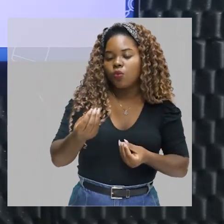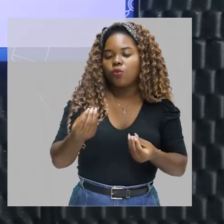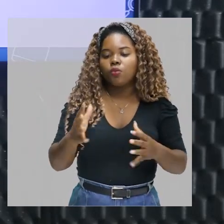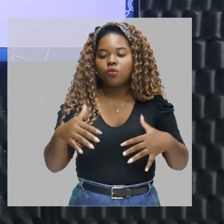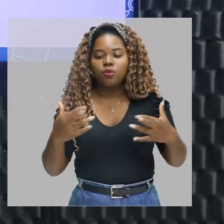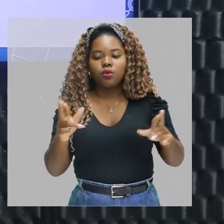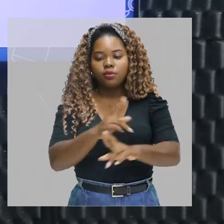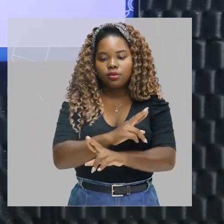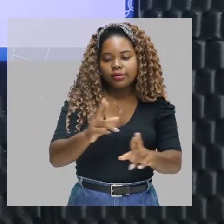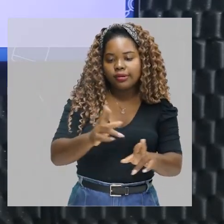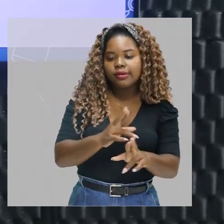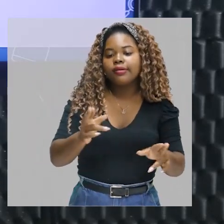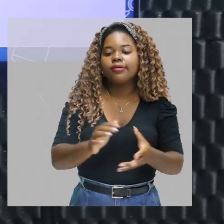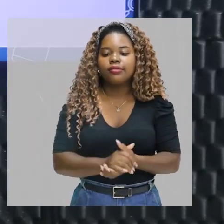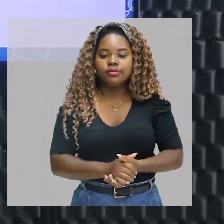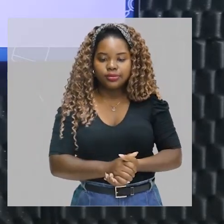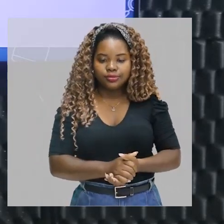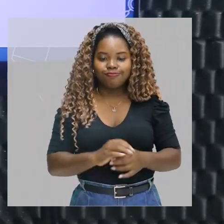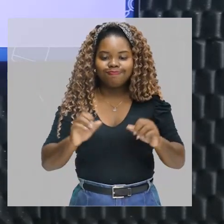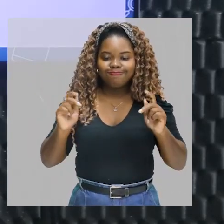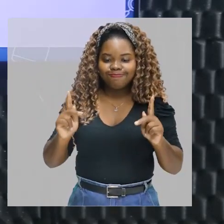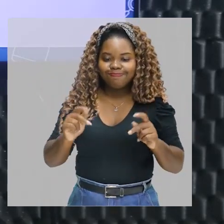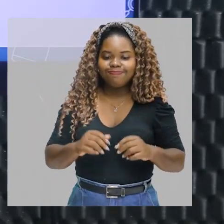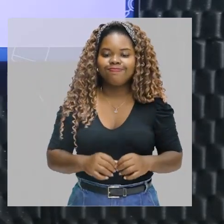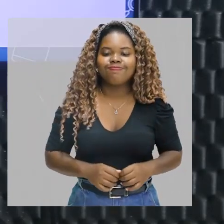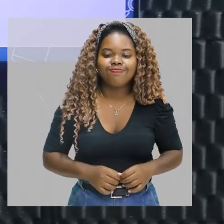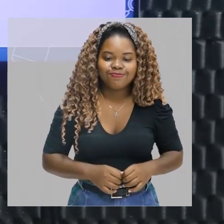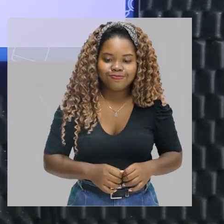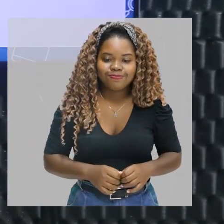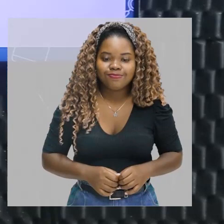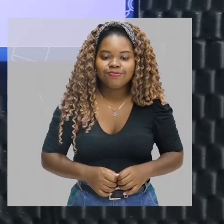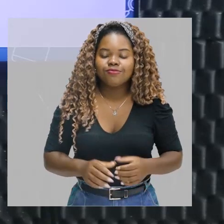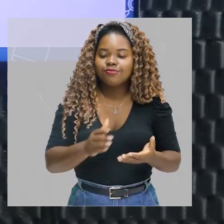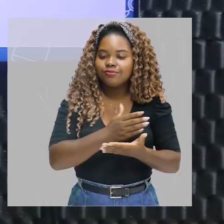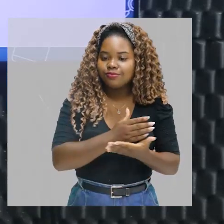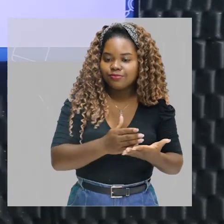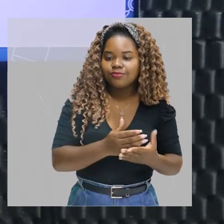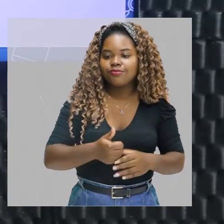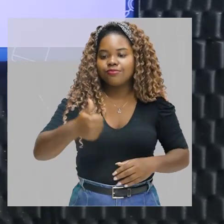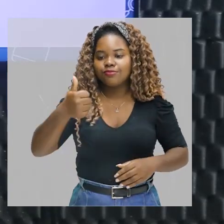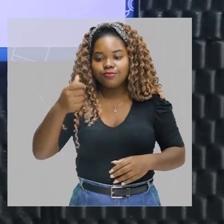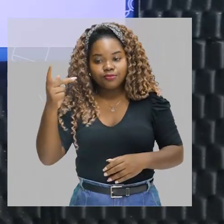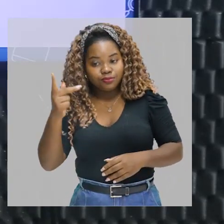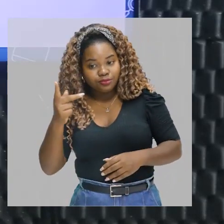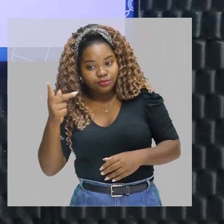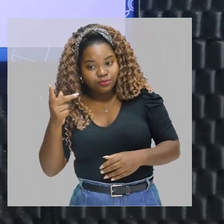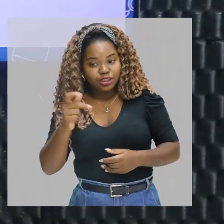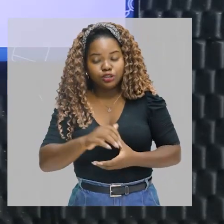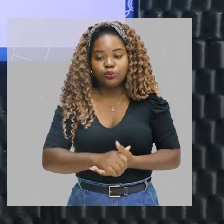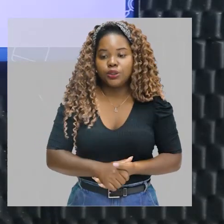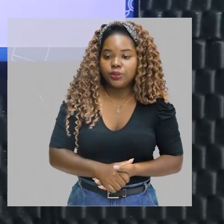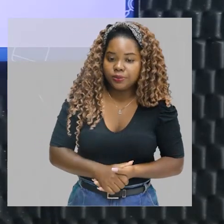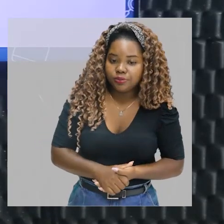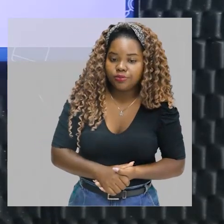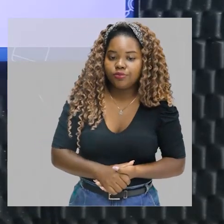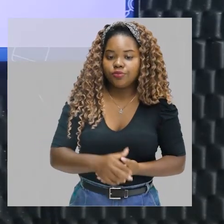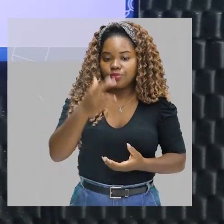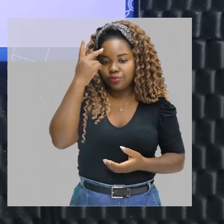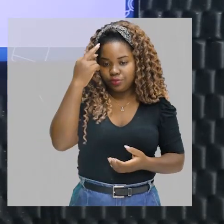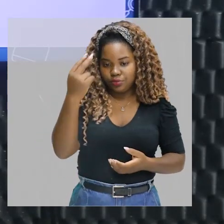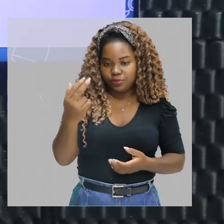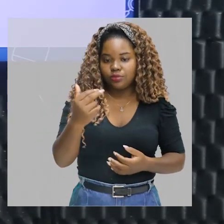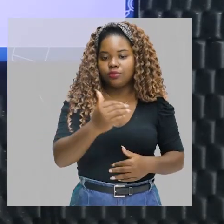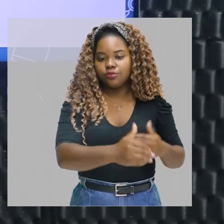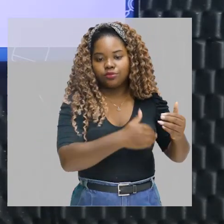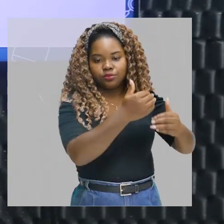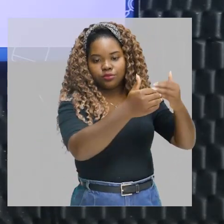ela continua se dando dentro do ramo, tá ok? Então nós estamos iniciando o primeiro período com, né, a história e a evolução, né, a